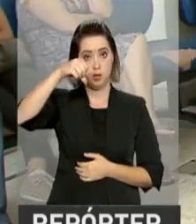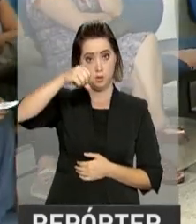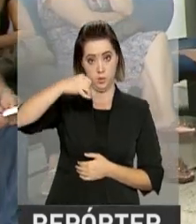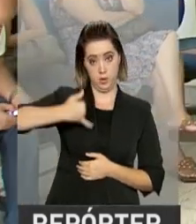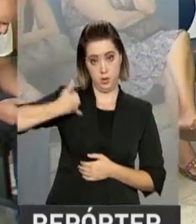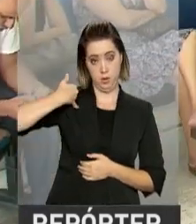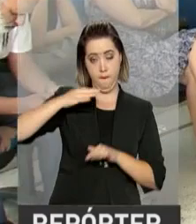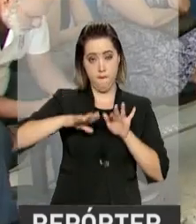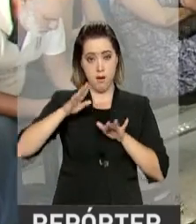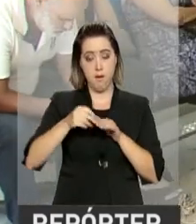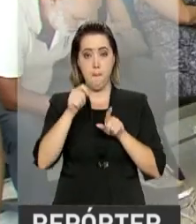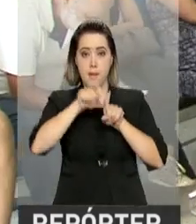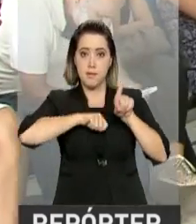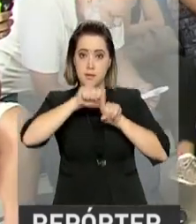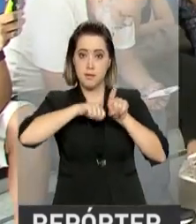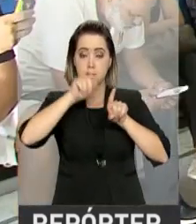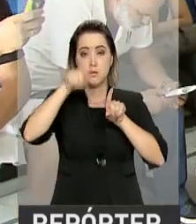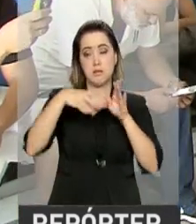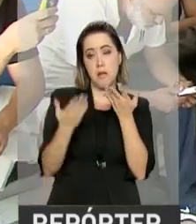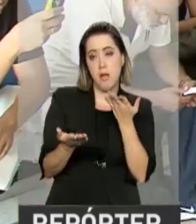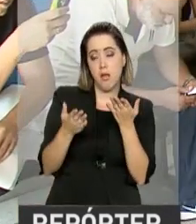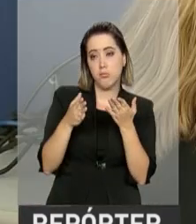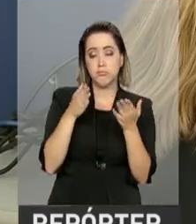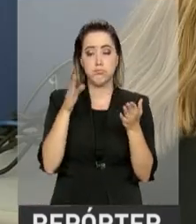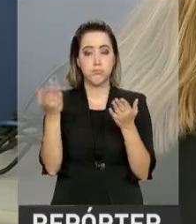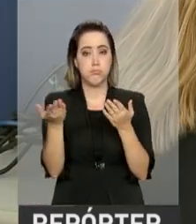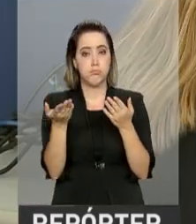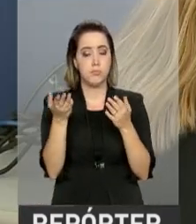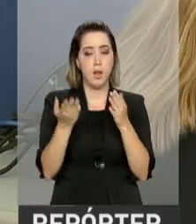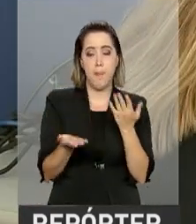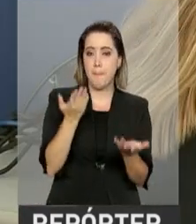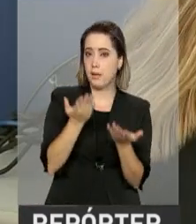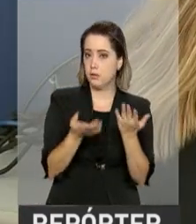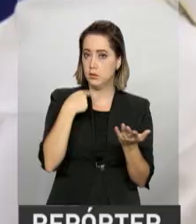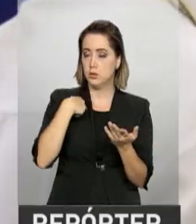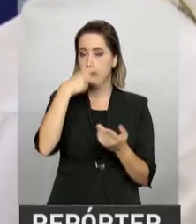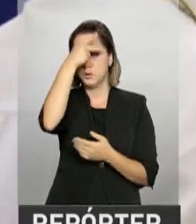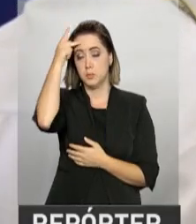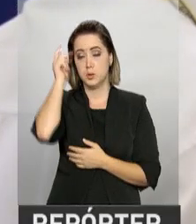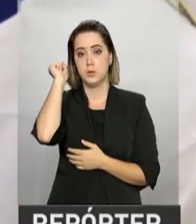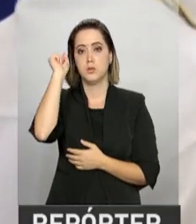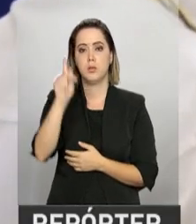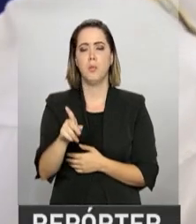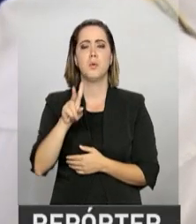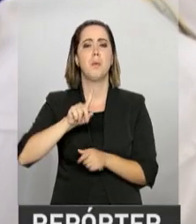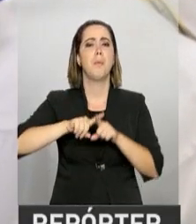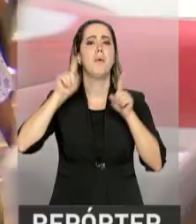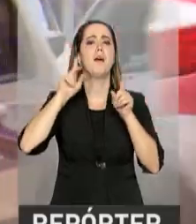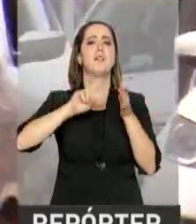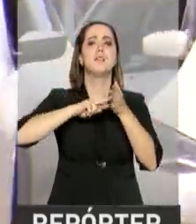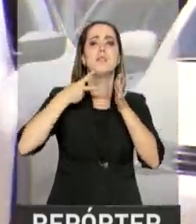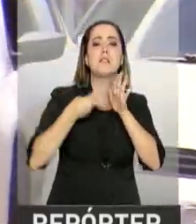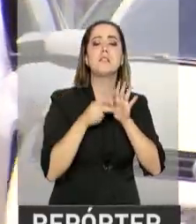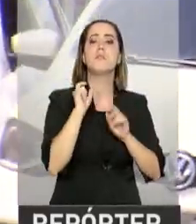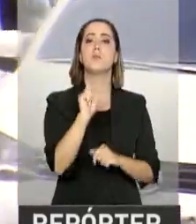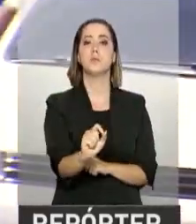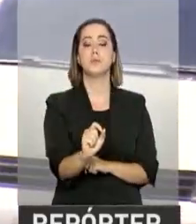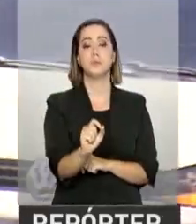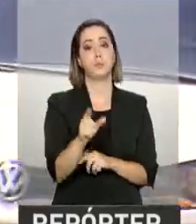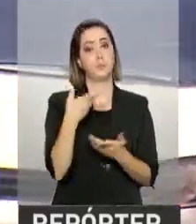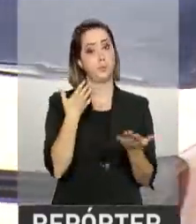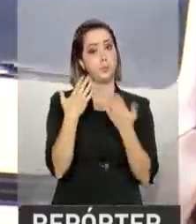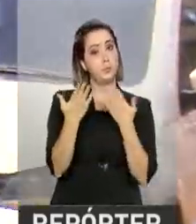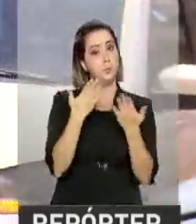anos e alguns meses é a idade média em que o brasileiro se aposenta. Mas o que isso quer dizer? Em comparação